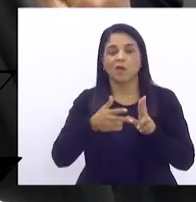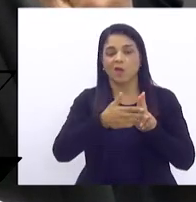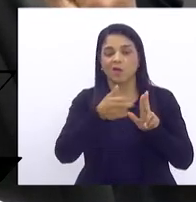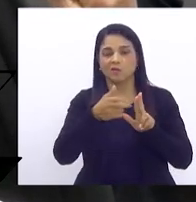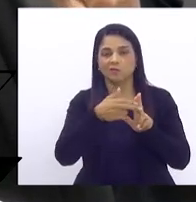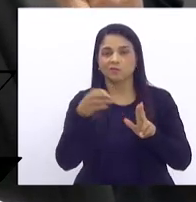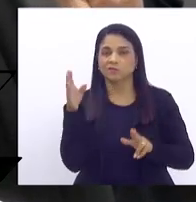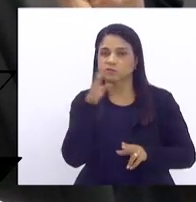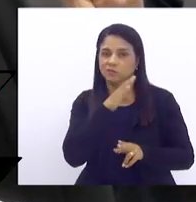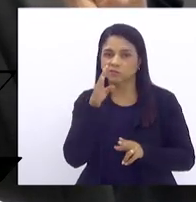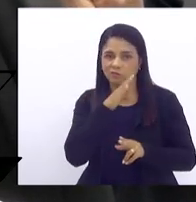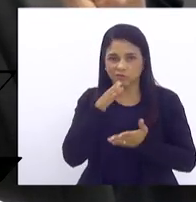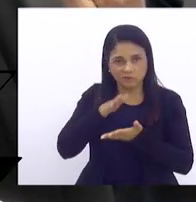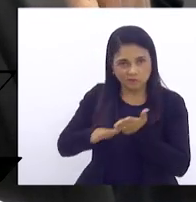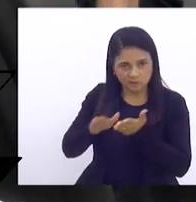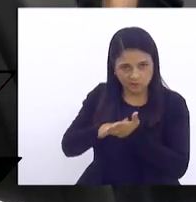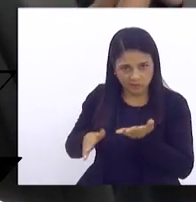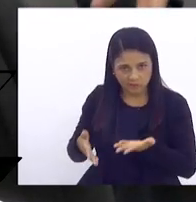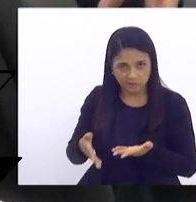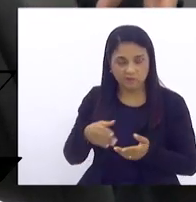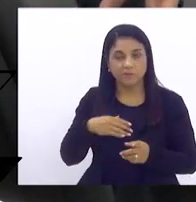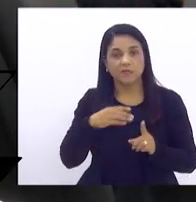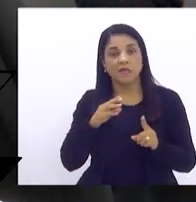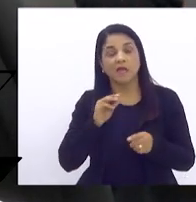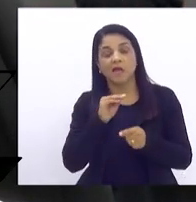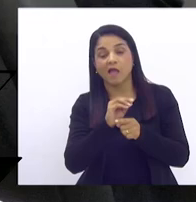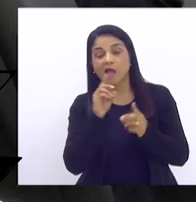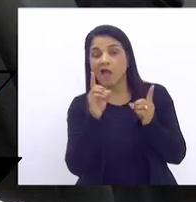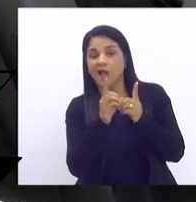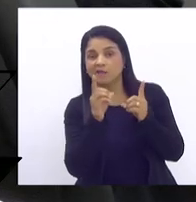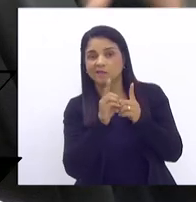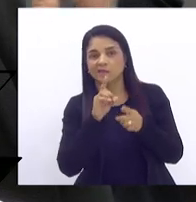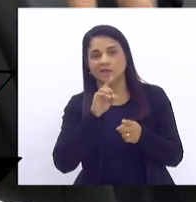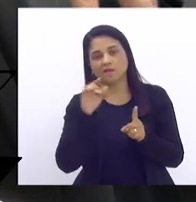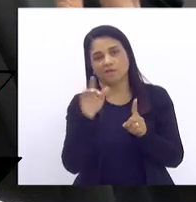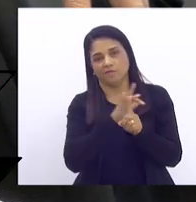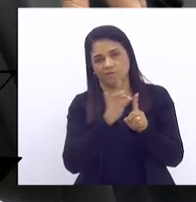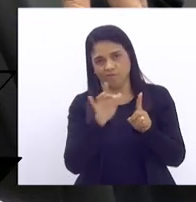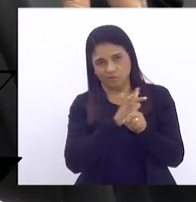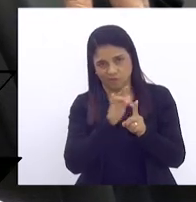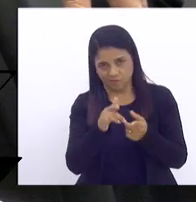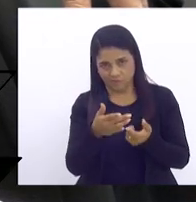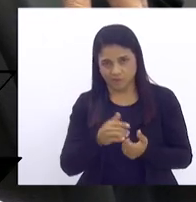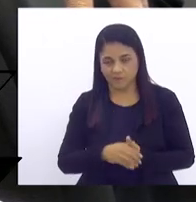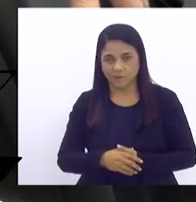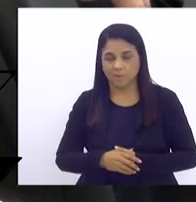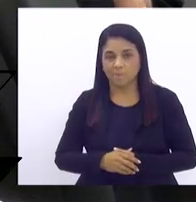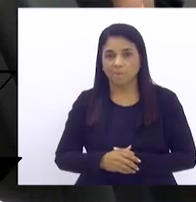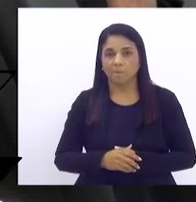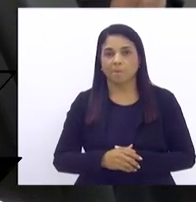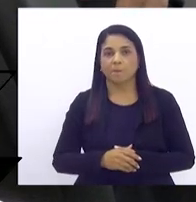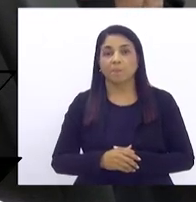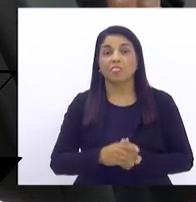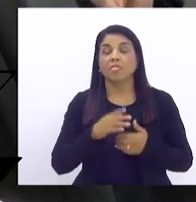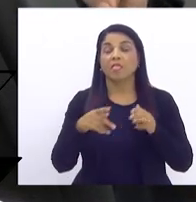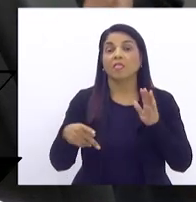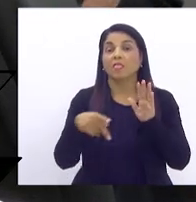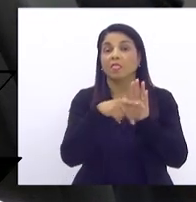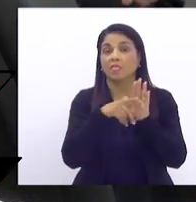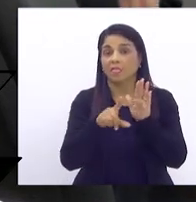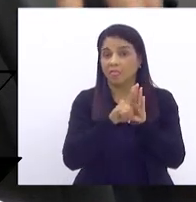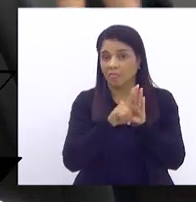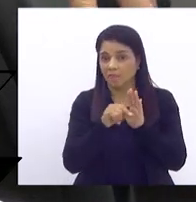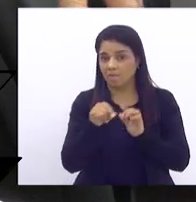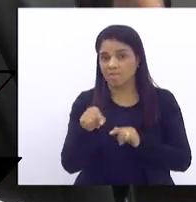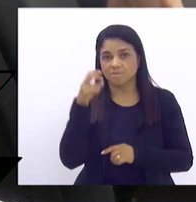para atender a vítima. Então, eu acho que o projeto de lei da deputada Verônica